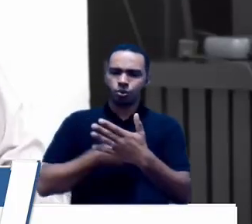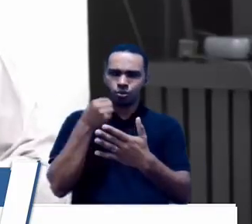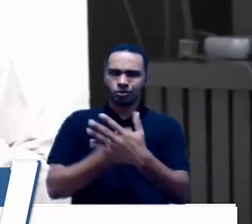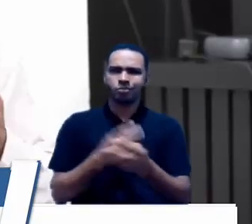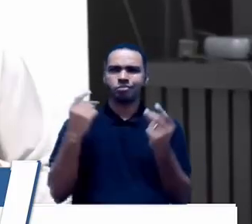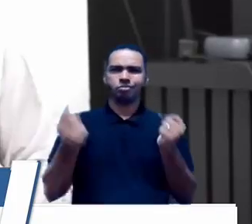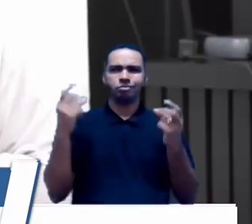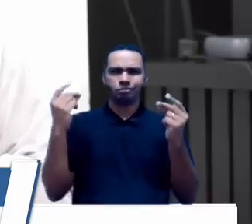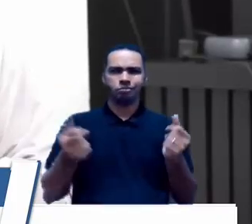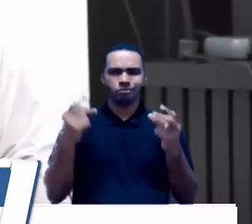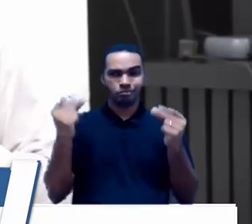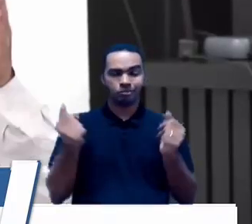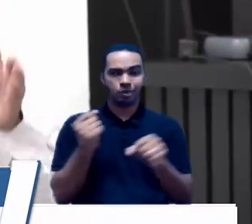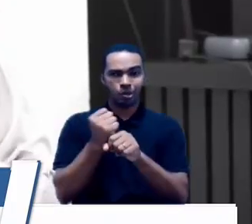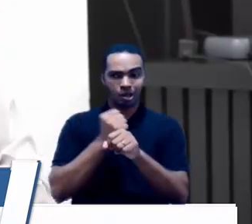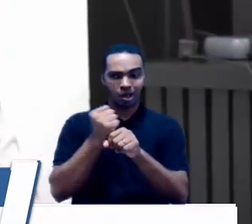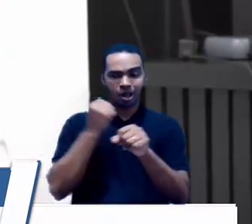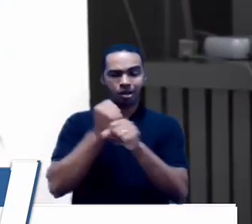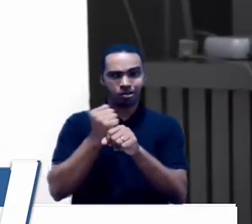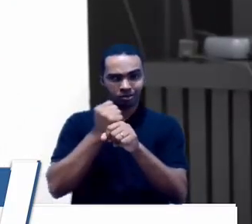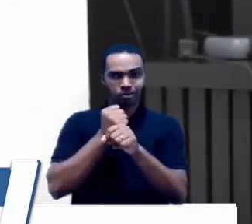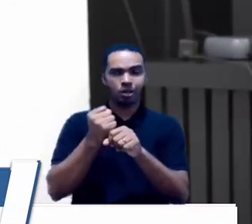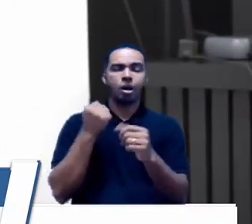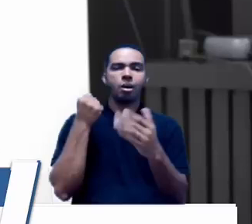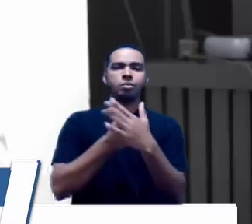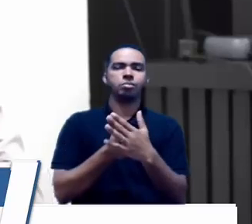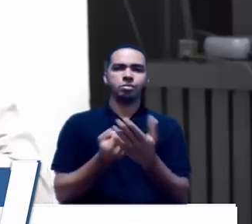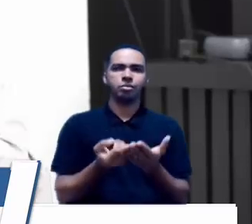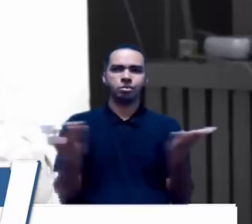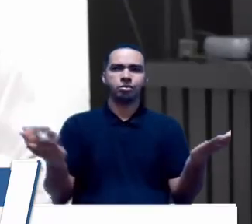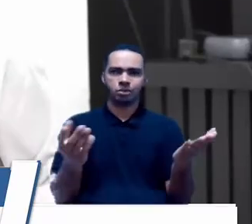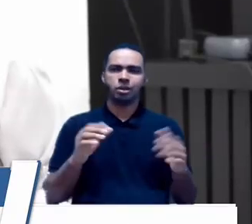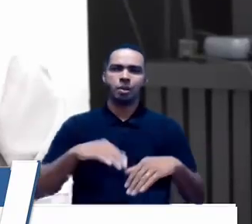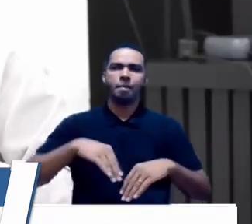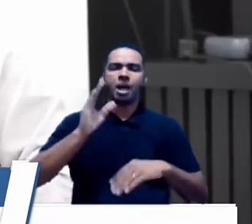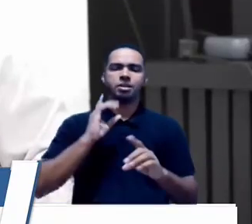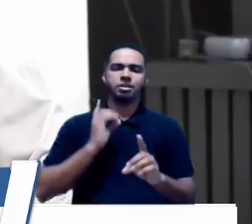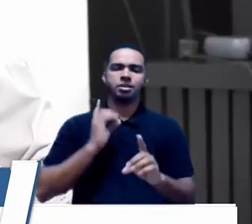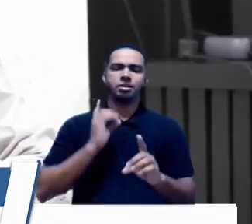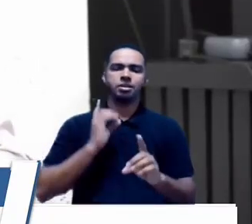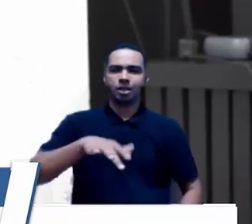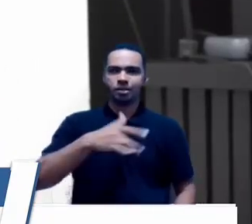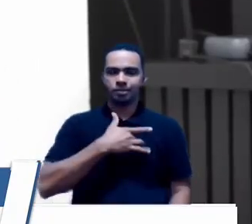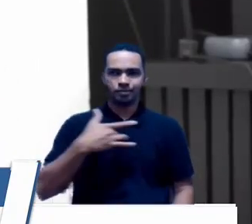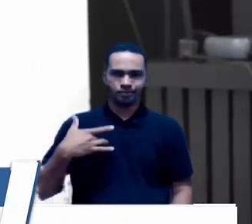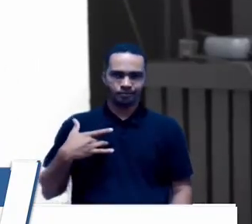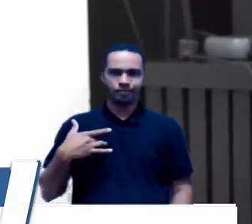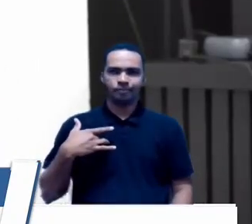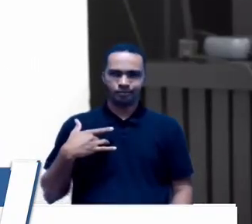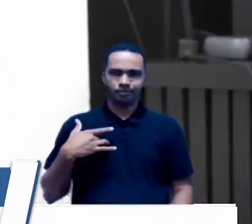há muitos anos, para poder nós ter mais atendimento na área da saúde. Outra coisa...